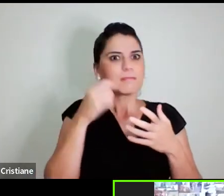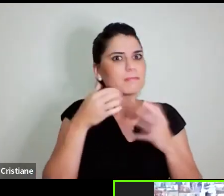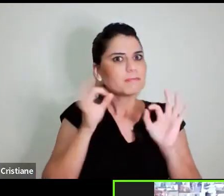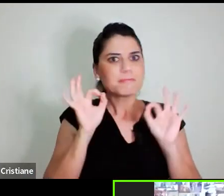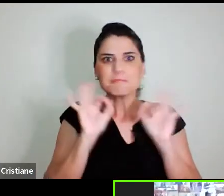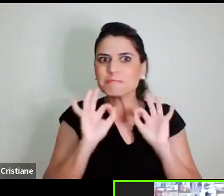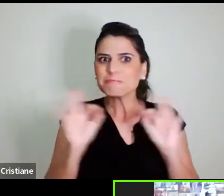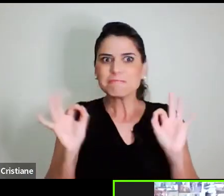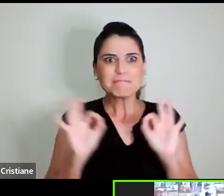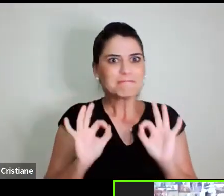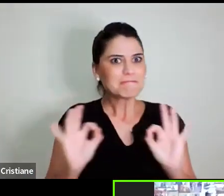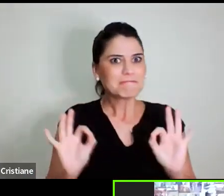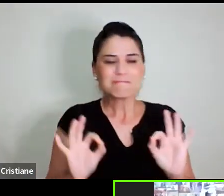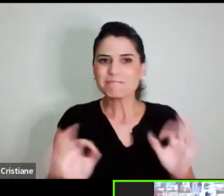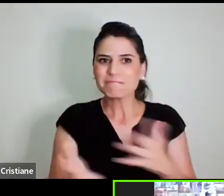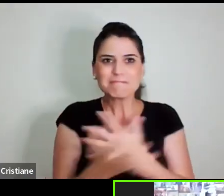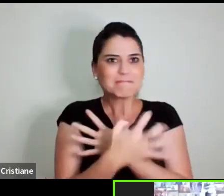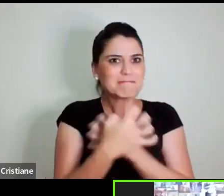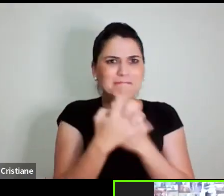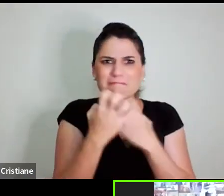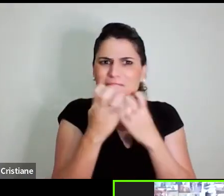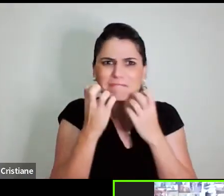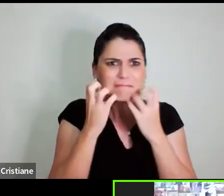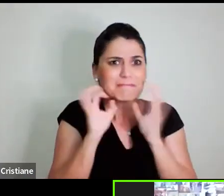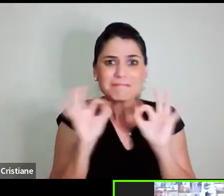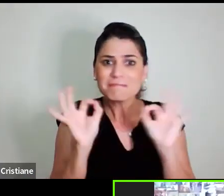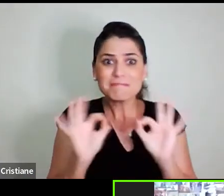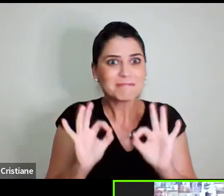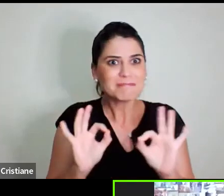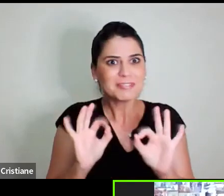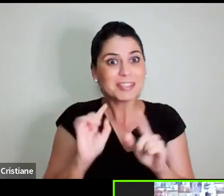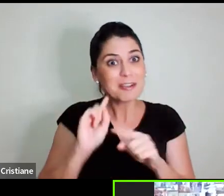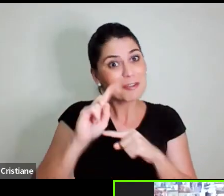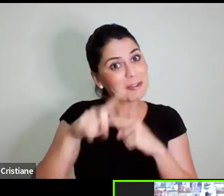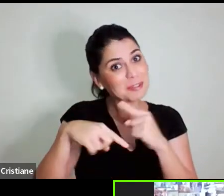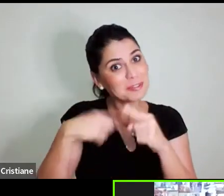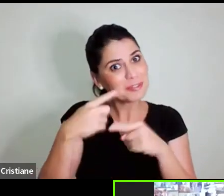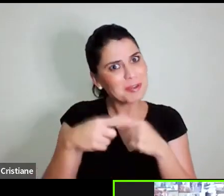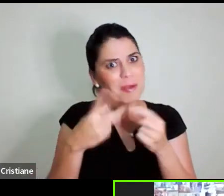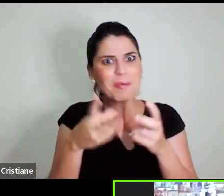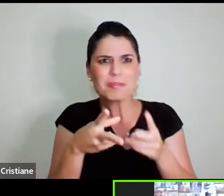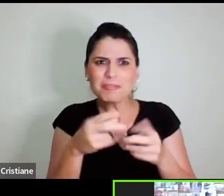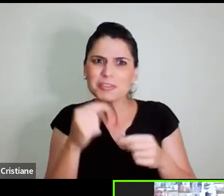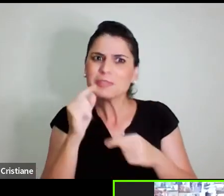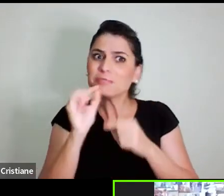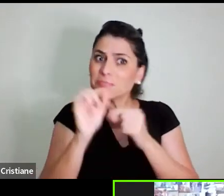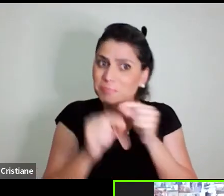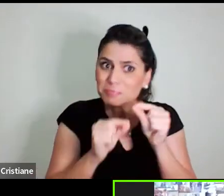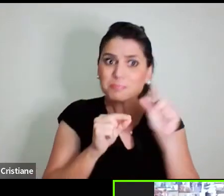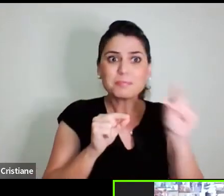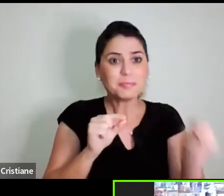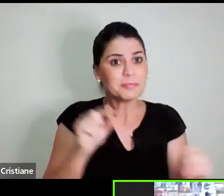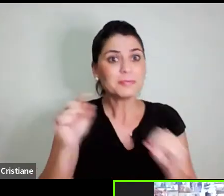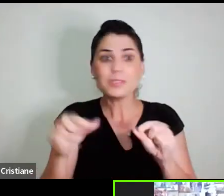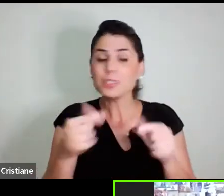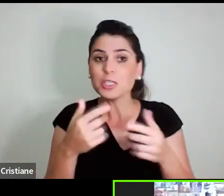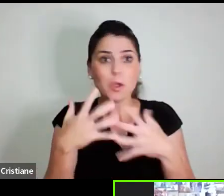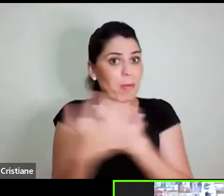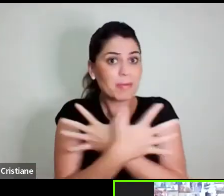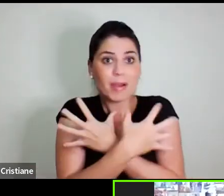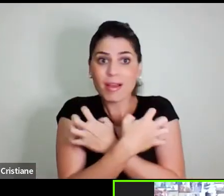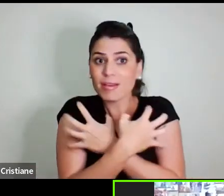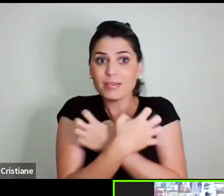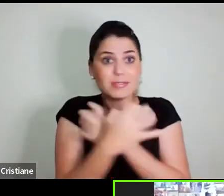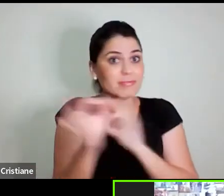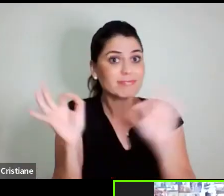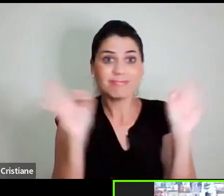eu fui repetindo, fui recolocando as coisas, experimentando de pouquinho, e eu percebi que eu não tive mais reação alérgica a nenhum